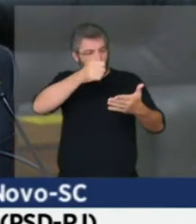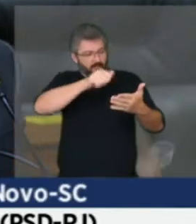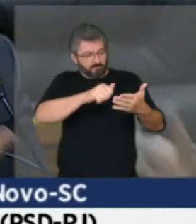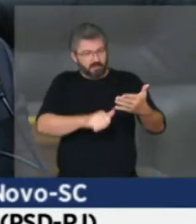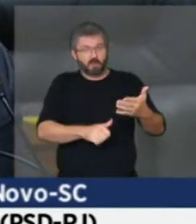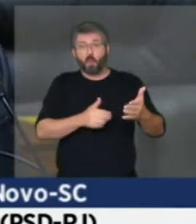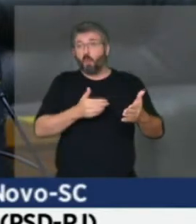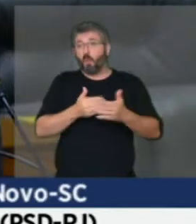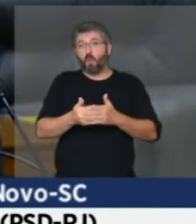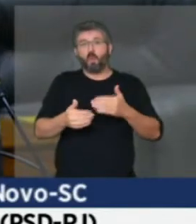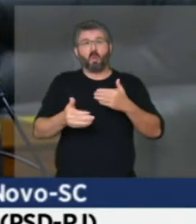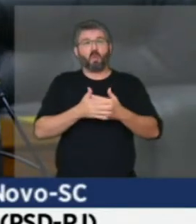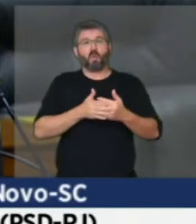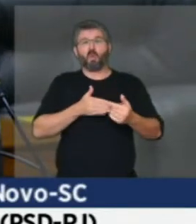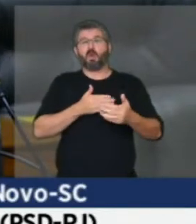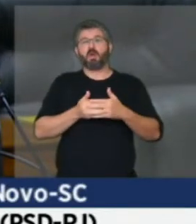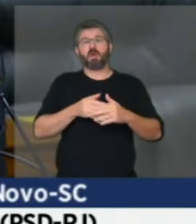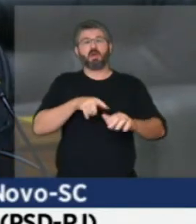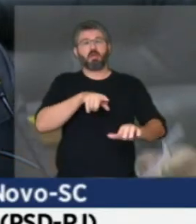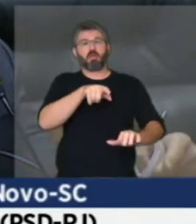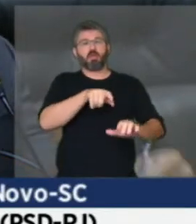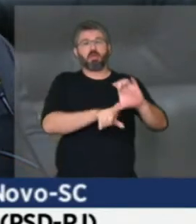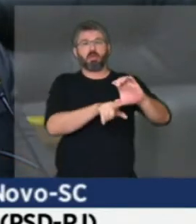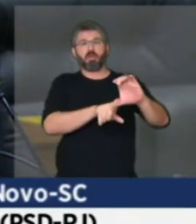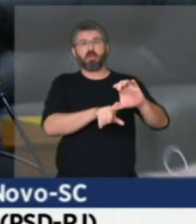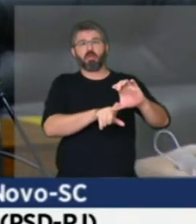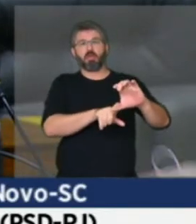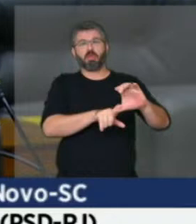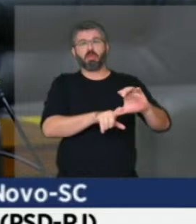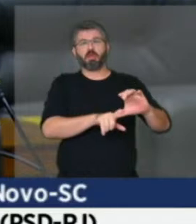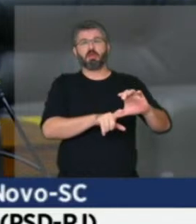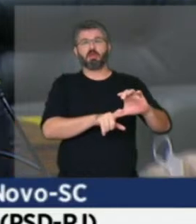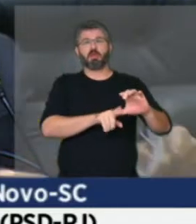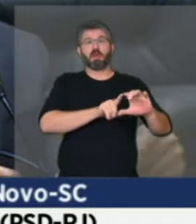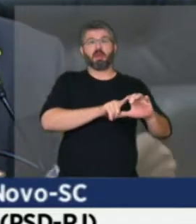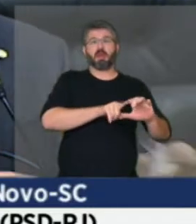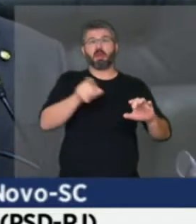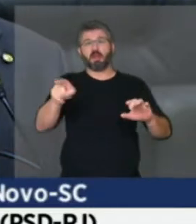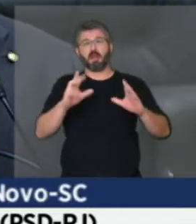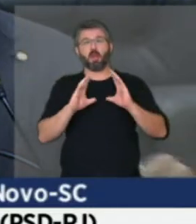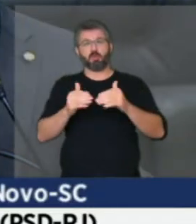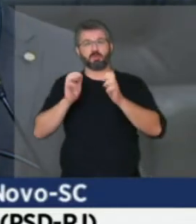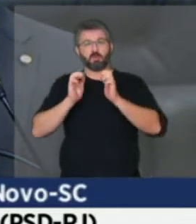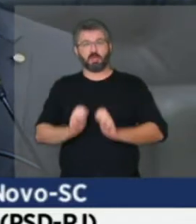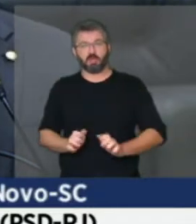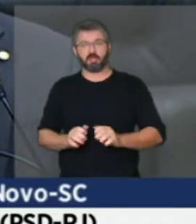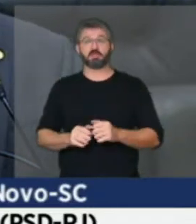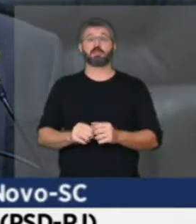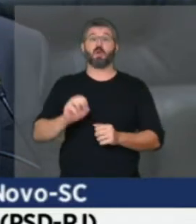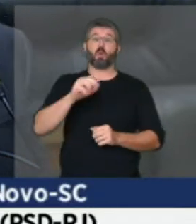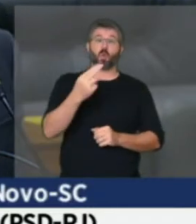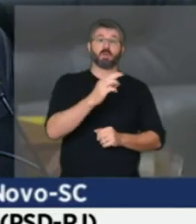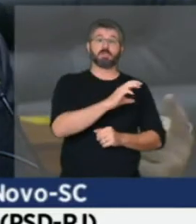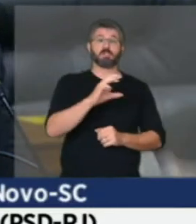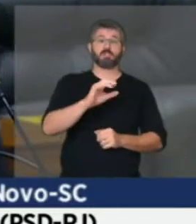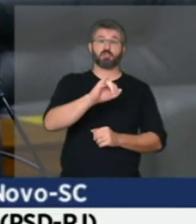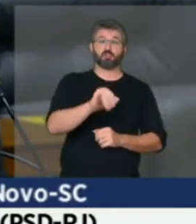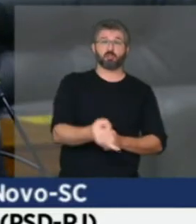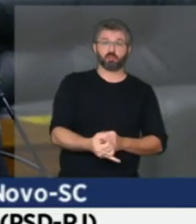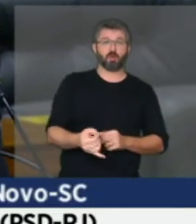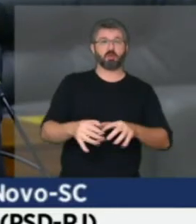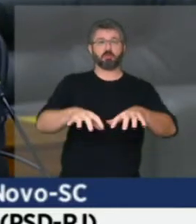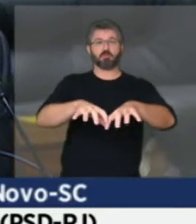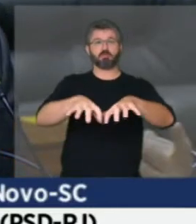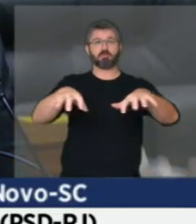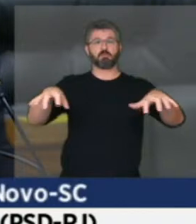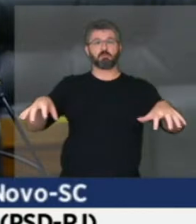qualquer dependência. A apreciação lá na Comissão de Ética e na CCJ são